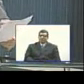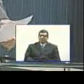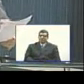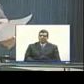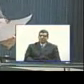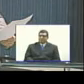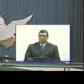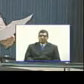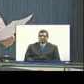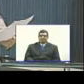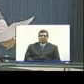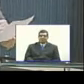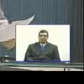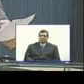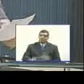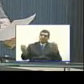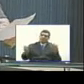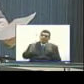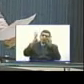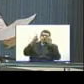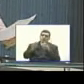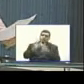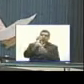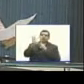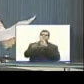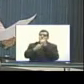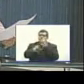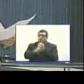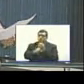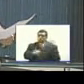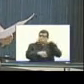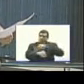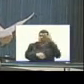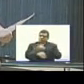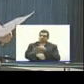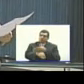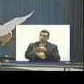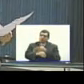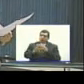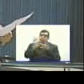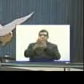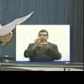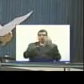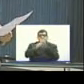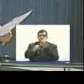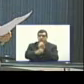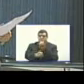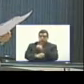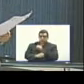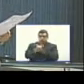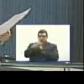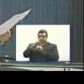naquela ocasião abra aspas sobre o orçamento de investimento a lei orçamentária número